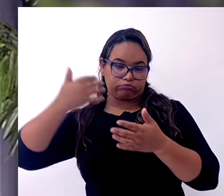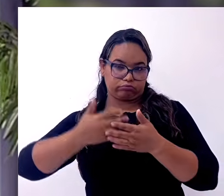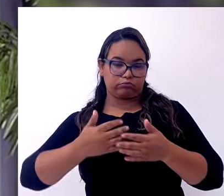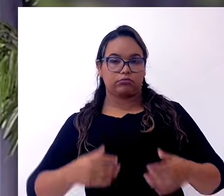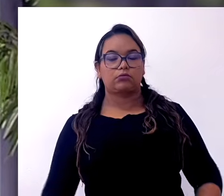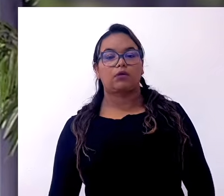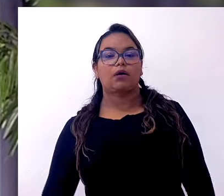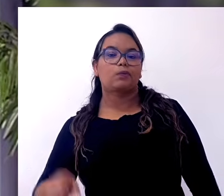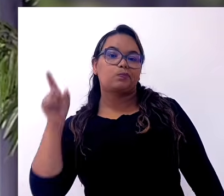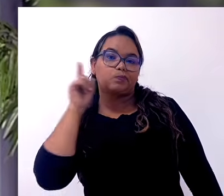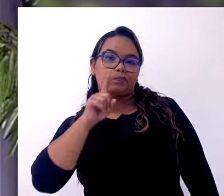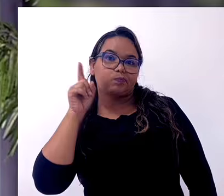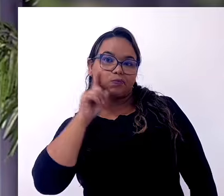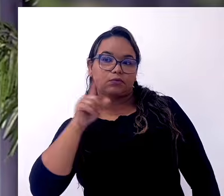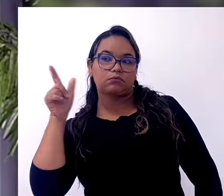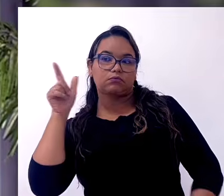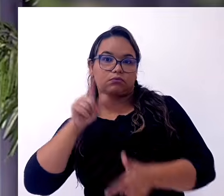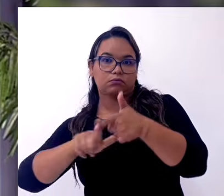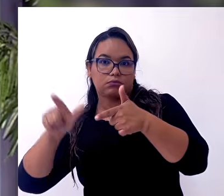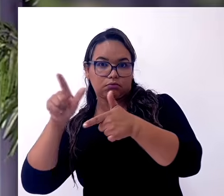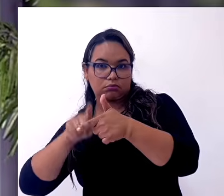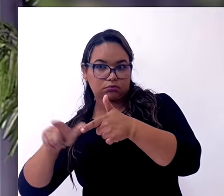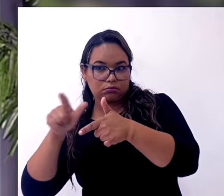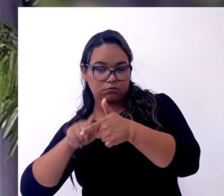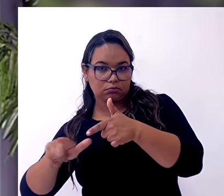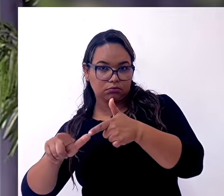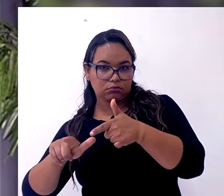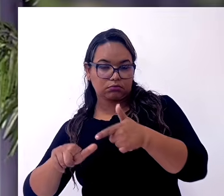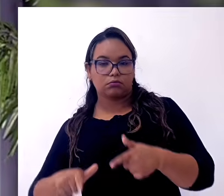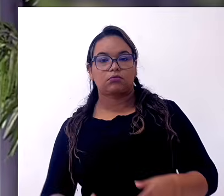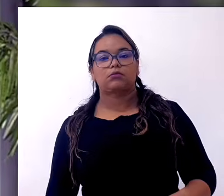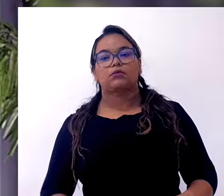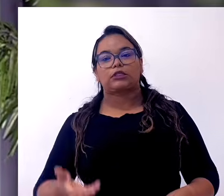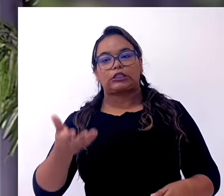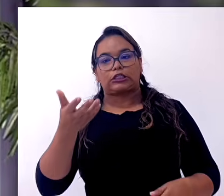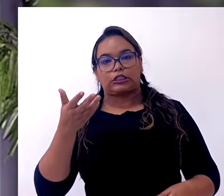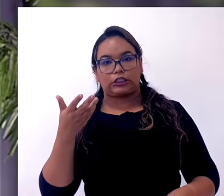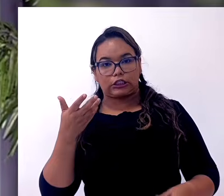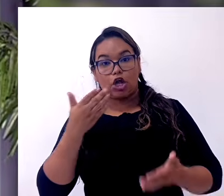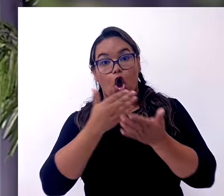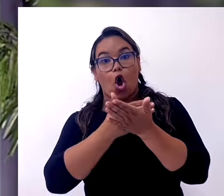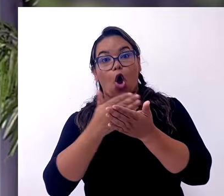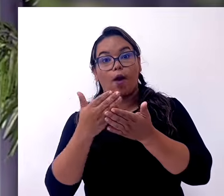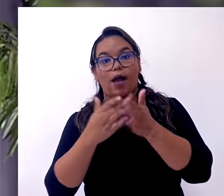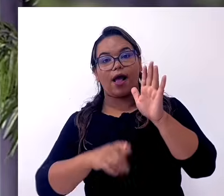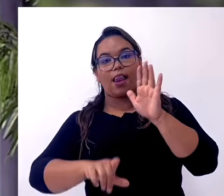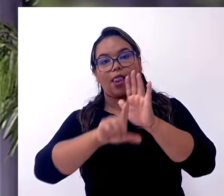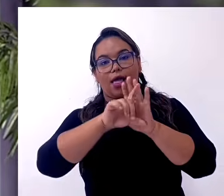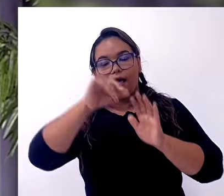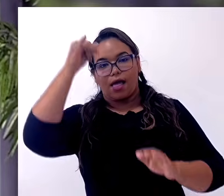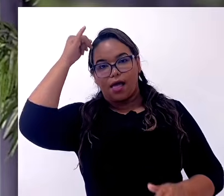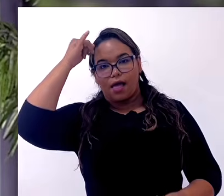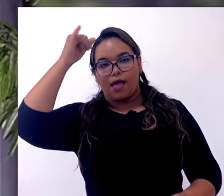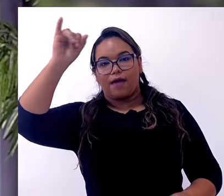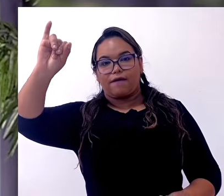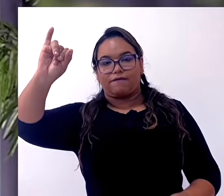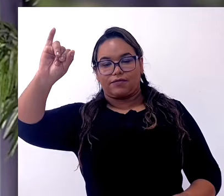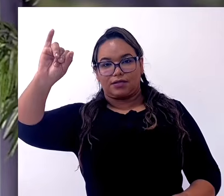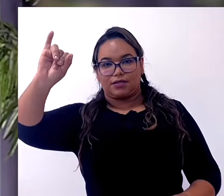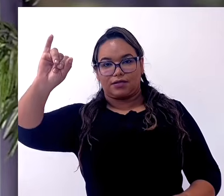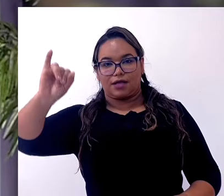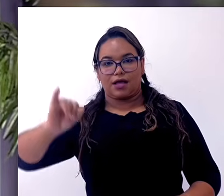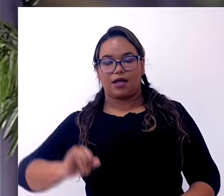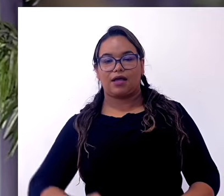deveria ter explodido. Agora, se um caminhão explode do lado de fora do edifício, é necessário que haja uma cratera, e o edifício deve